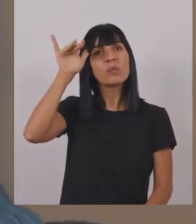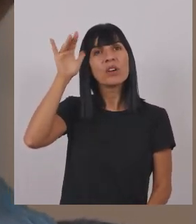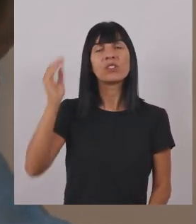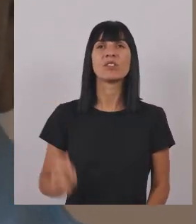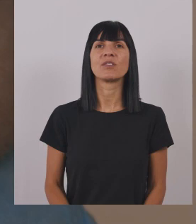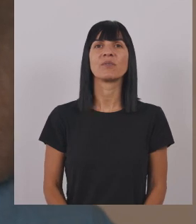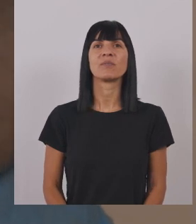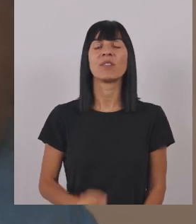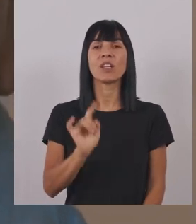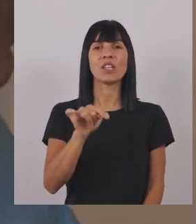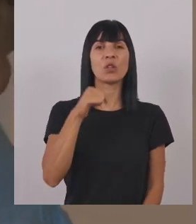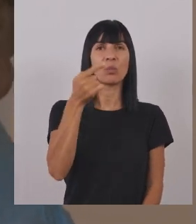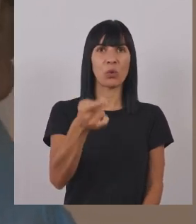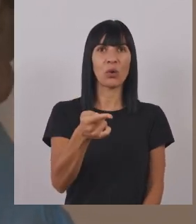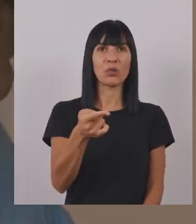E depois